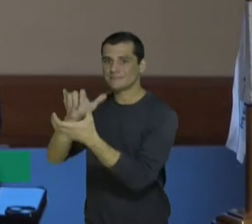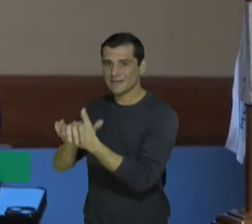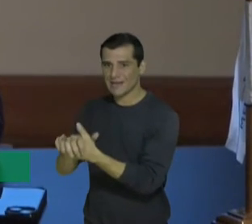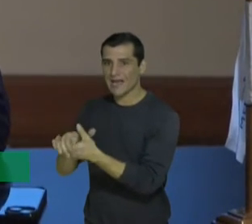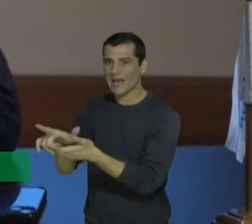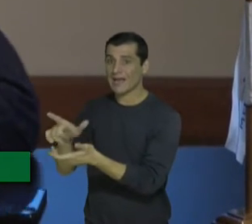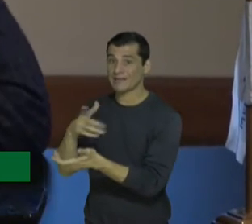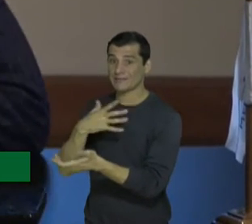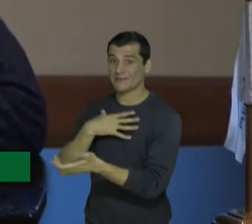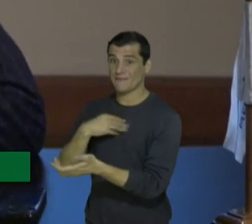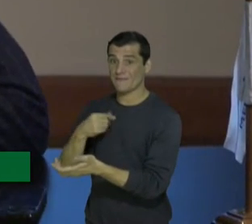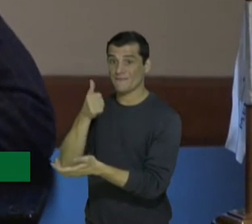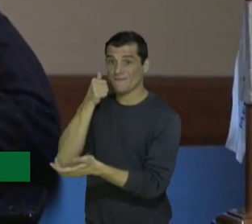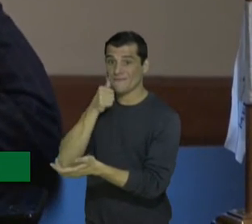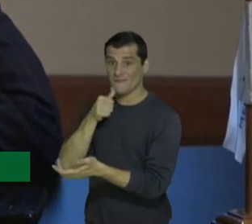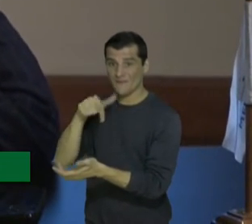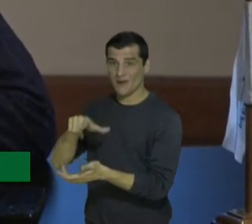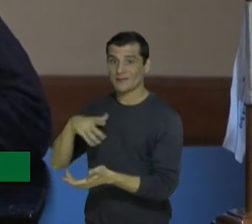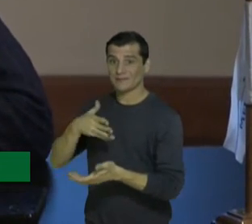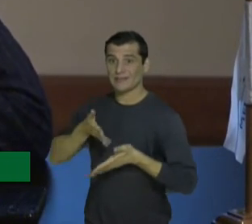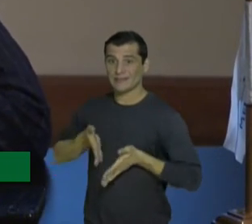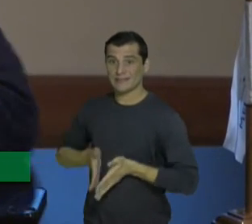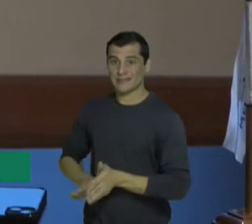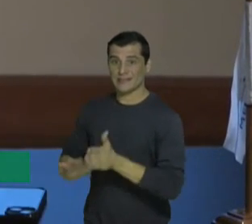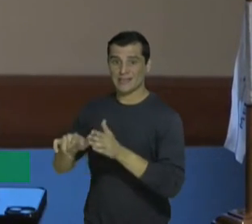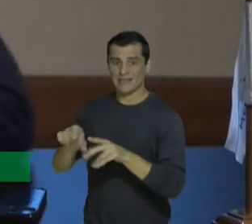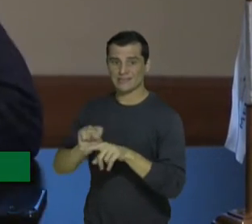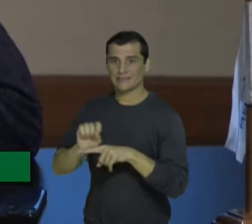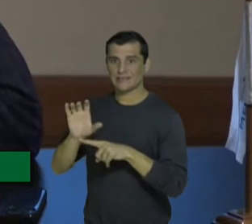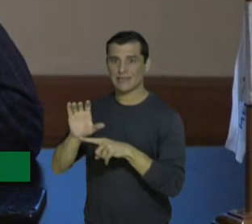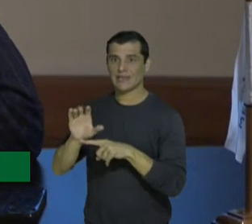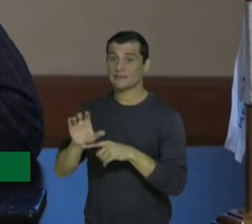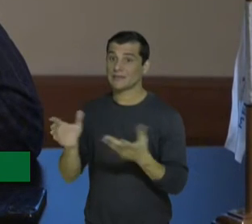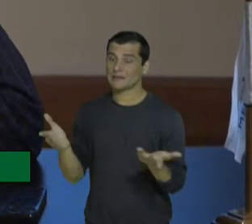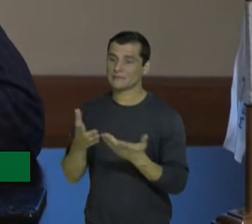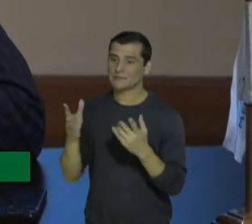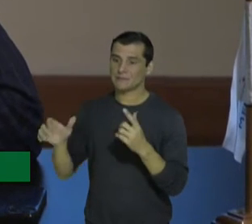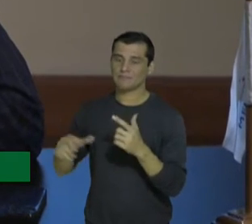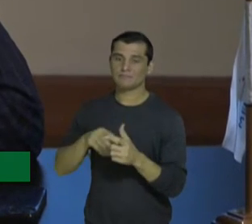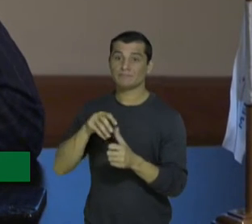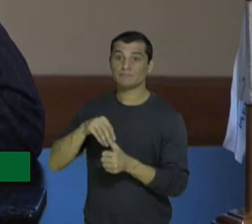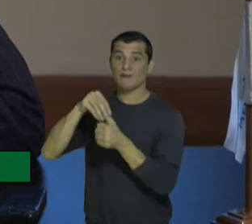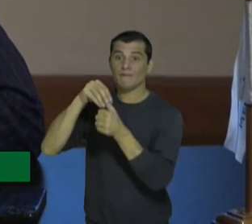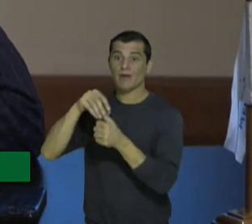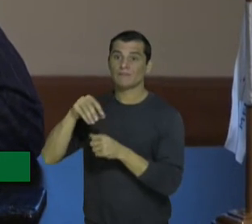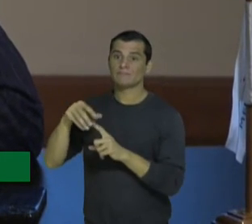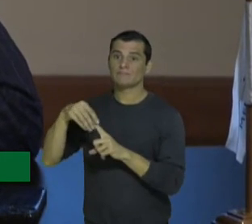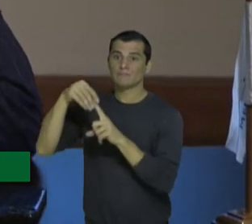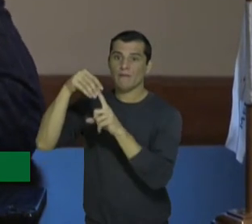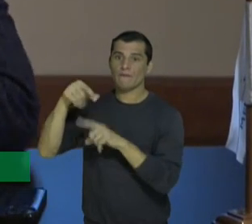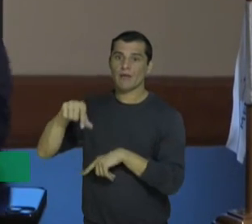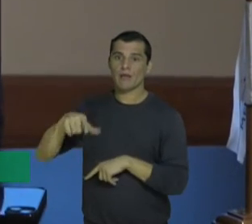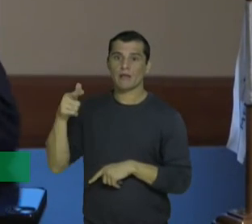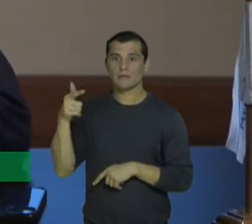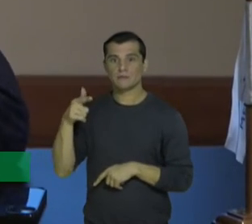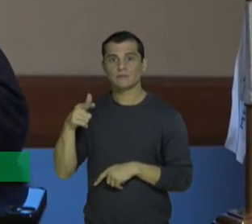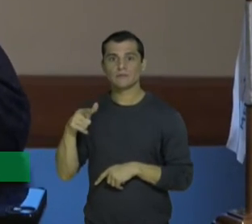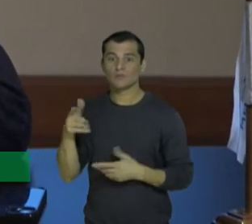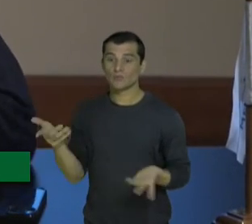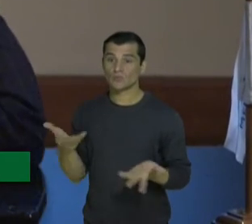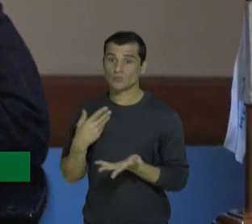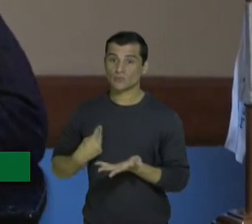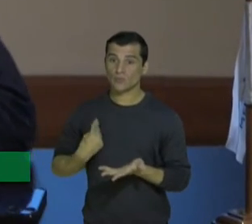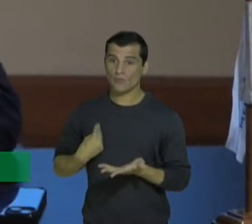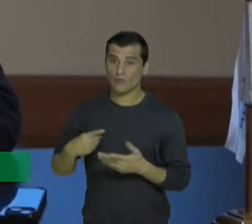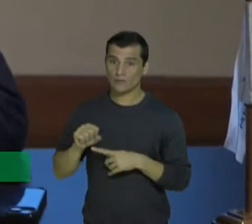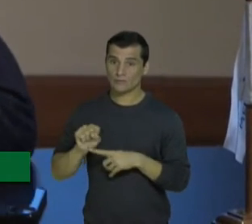linda daqui Então queria dizer que é um privilégio estar aqui e queria parabenizá-lo pelos trabalhos que você tem conduzido à frente da União